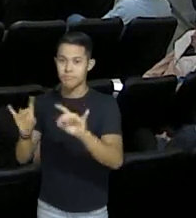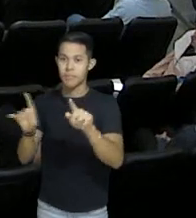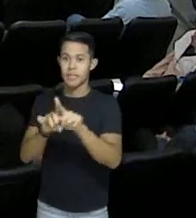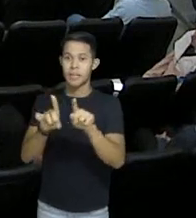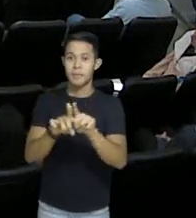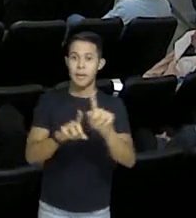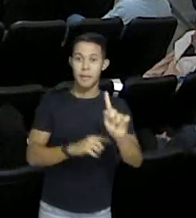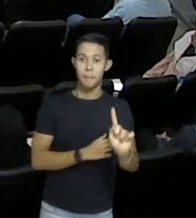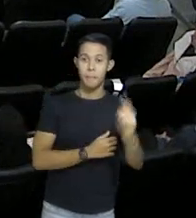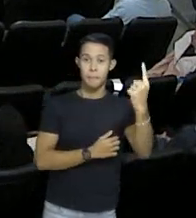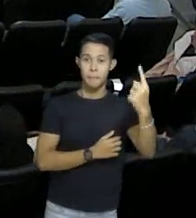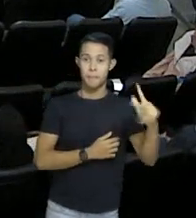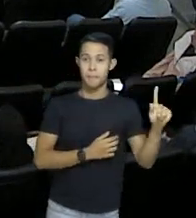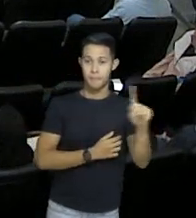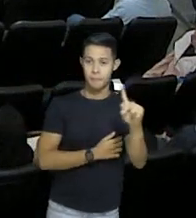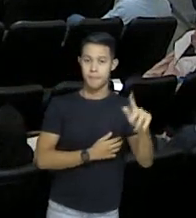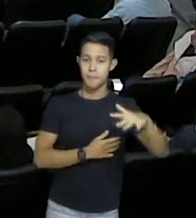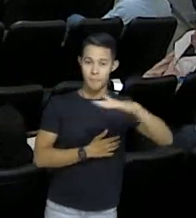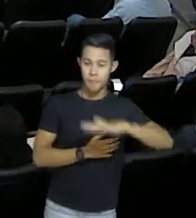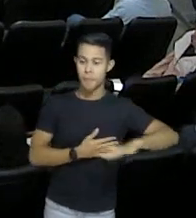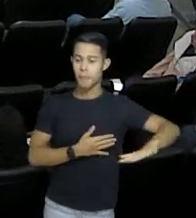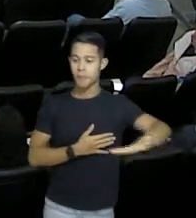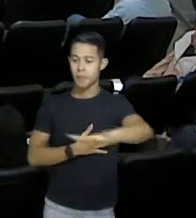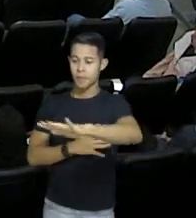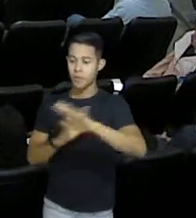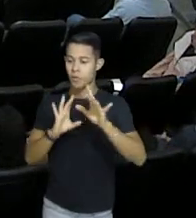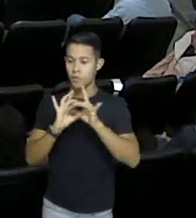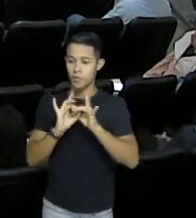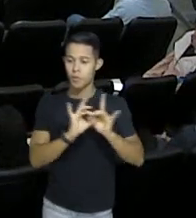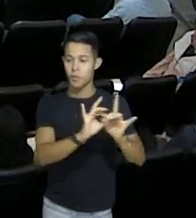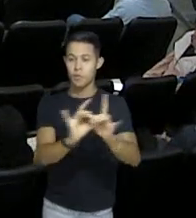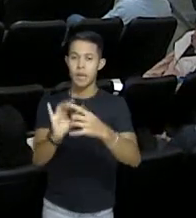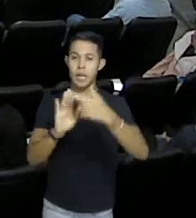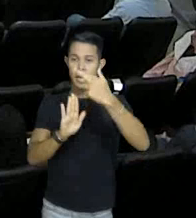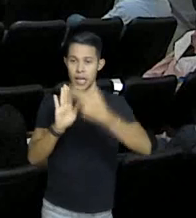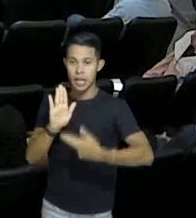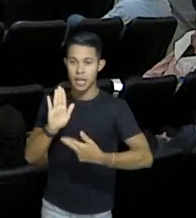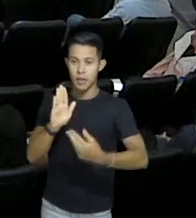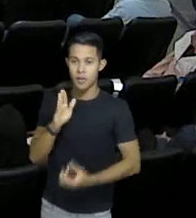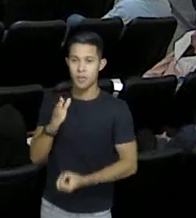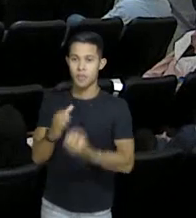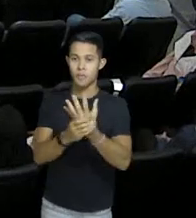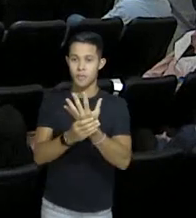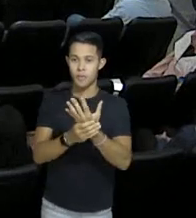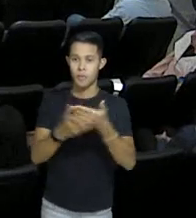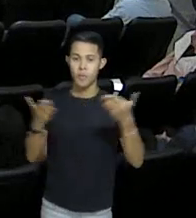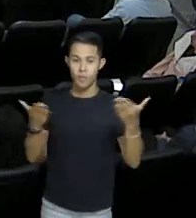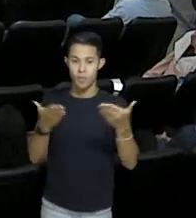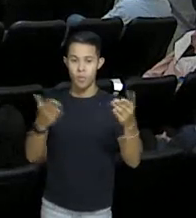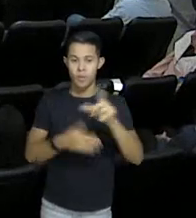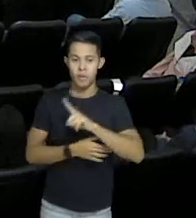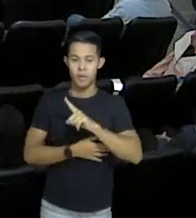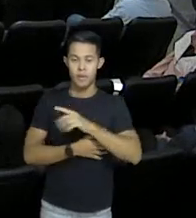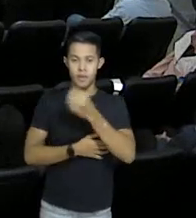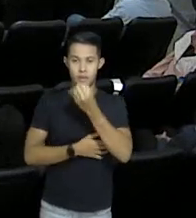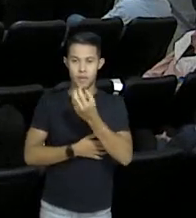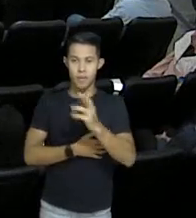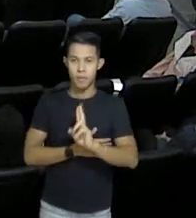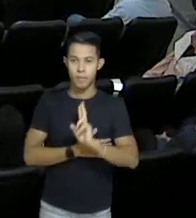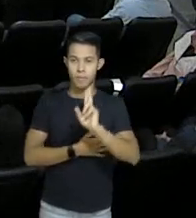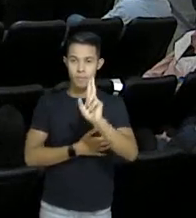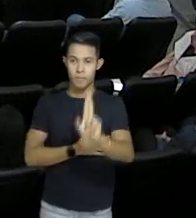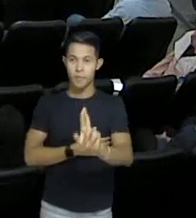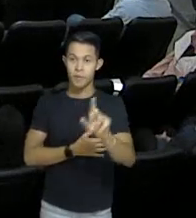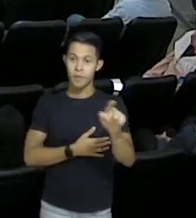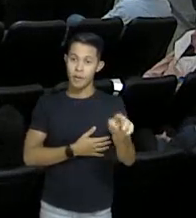em conjunto, e foi feito um relatório, né? E hoje tivemos bons resultados. A menina conseguiu se